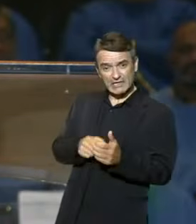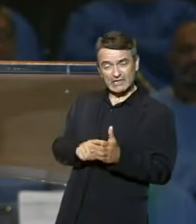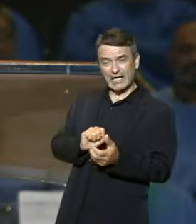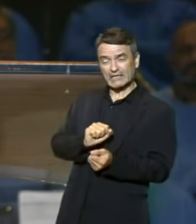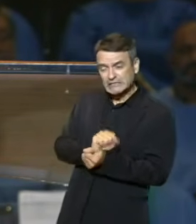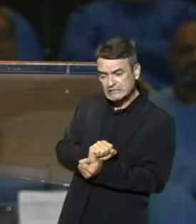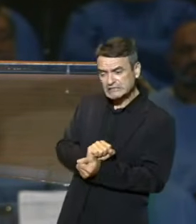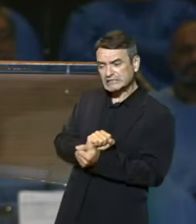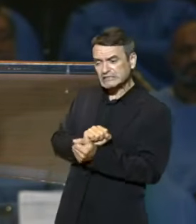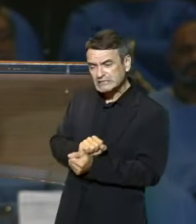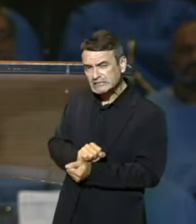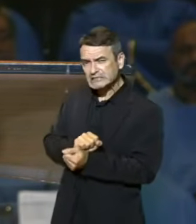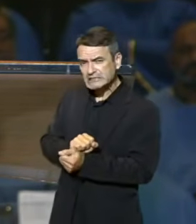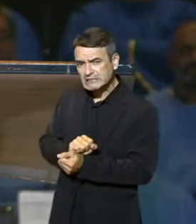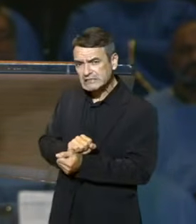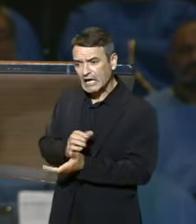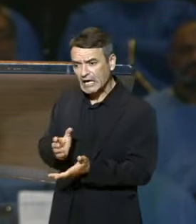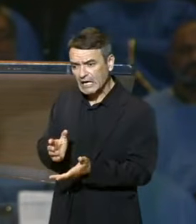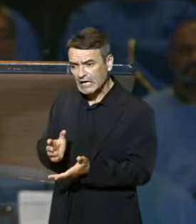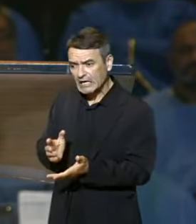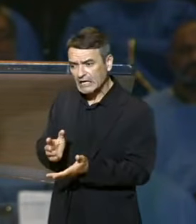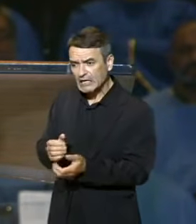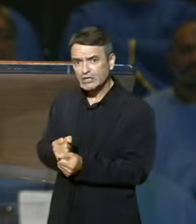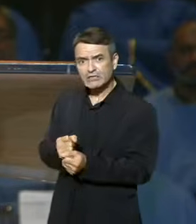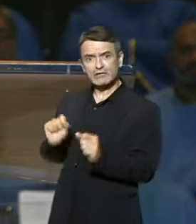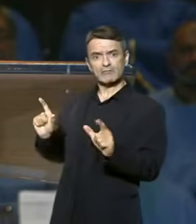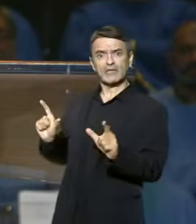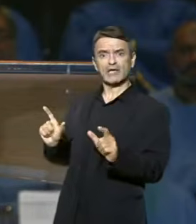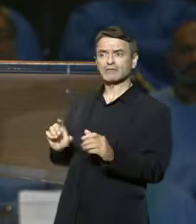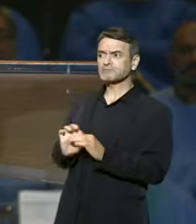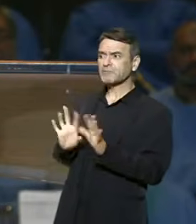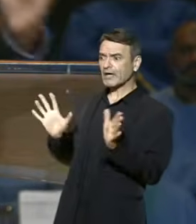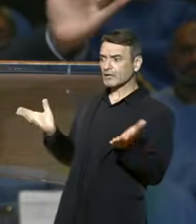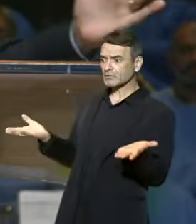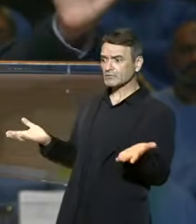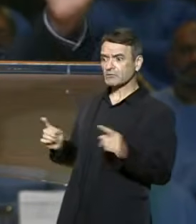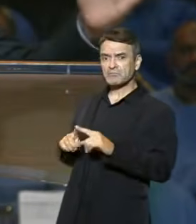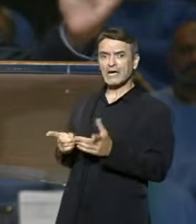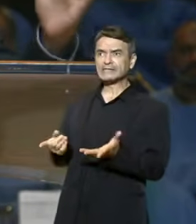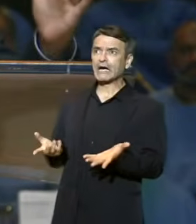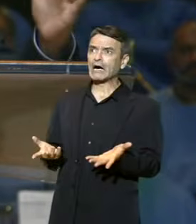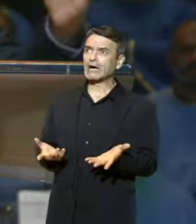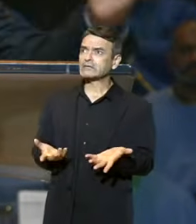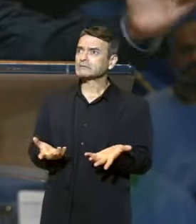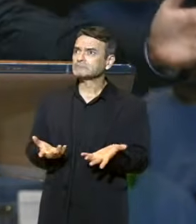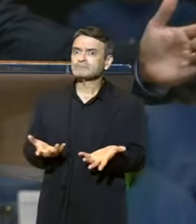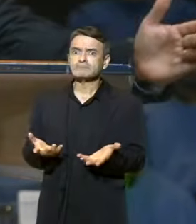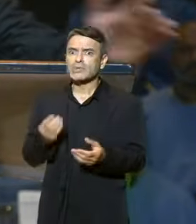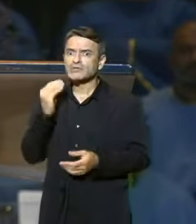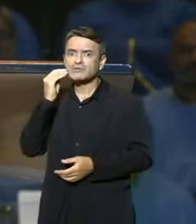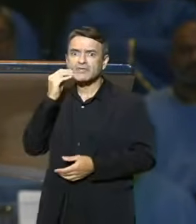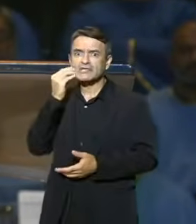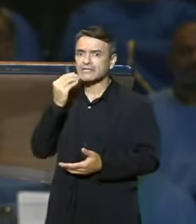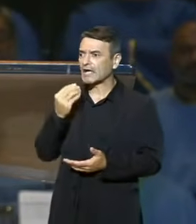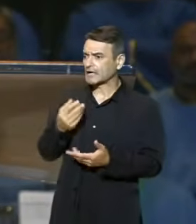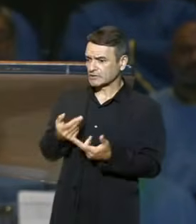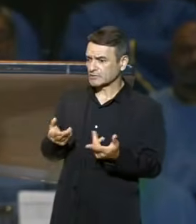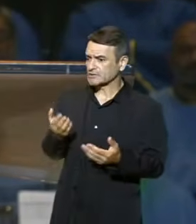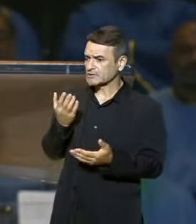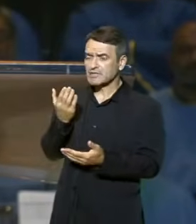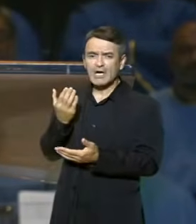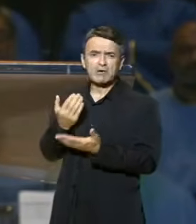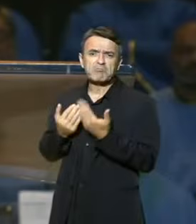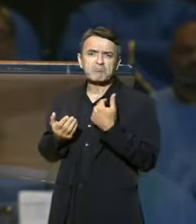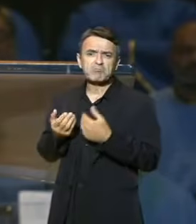para experimentar as delícias de Deus na terra prometida. O trecho entre escravidão